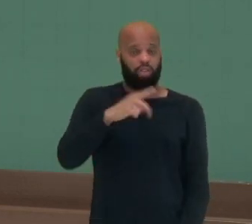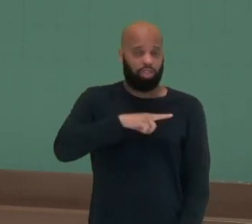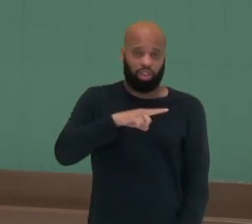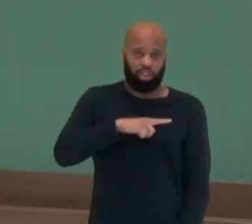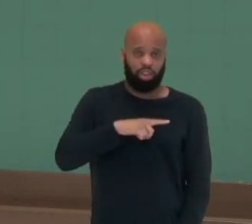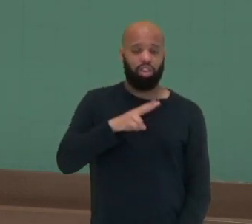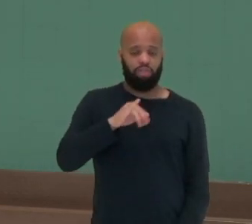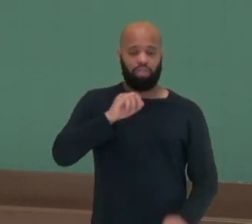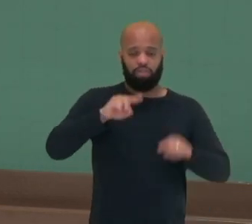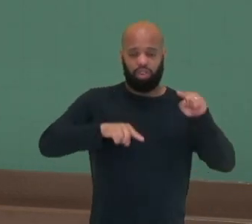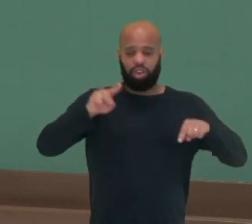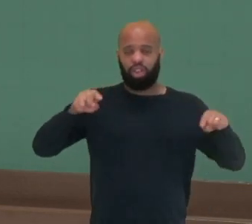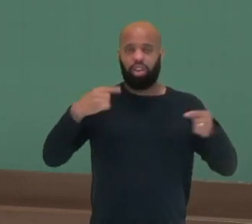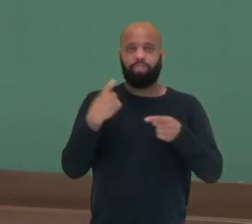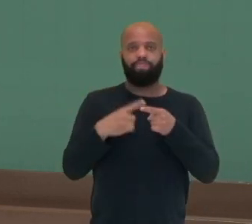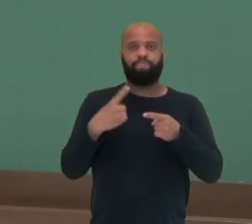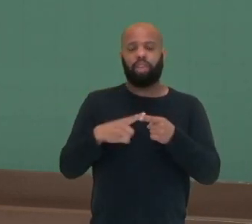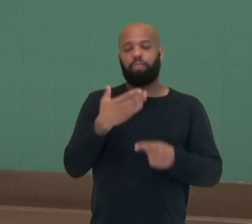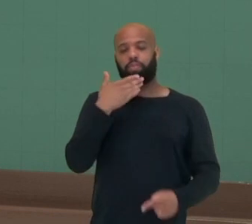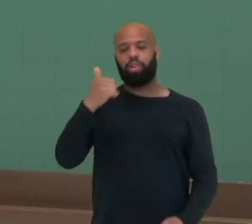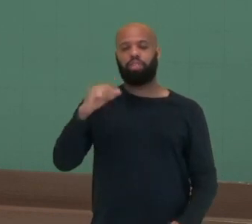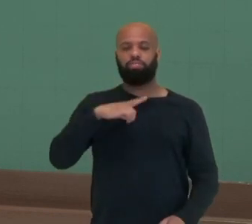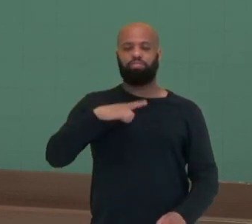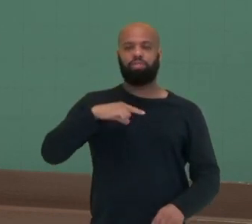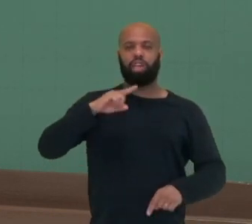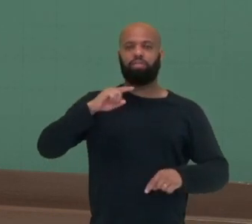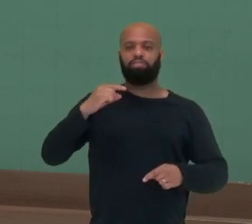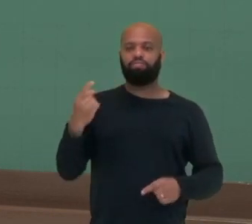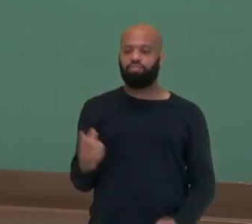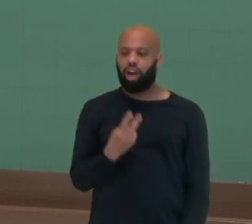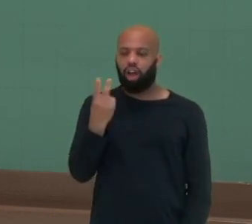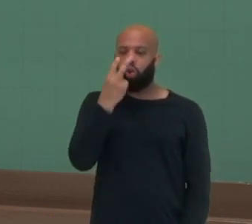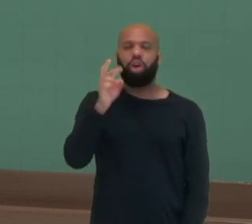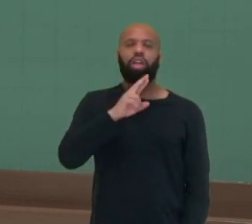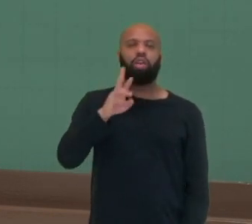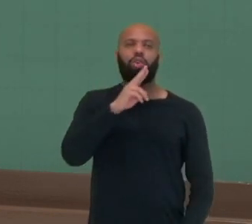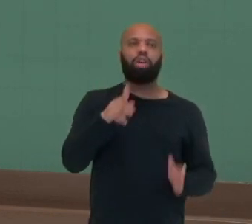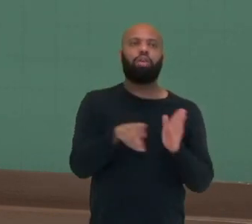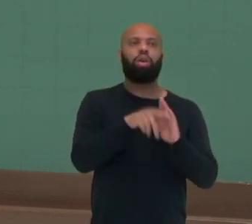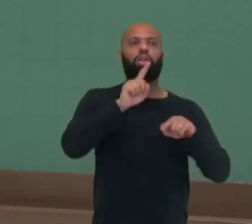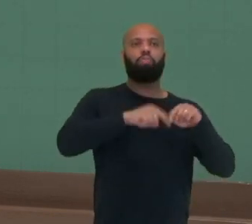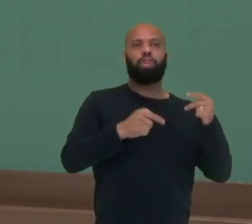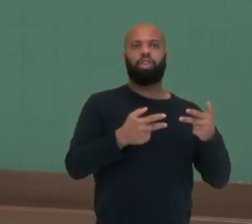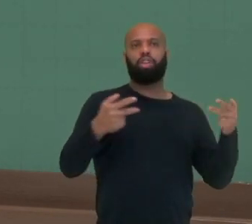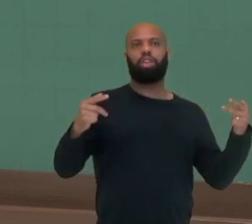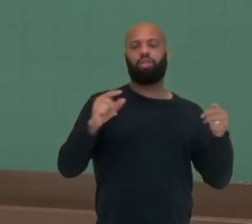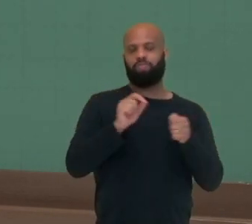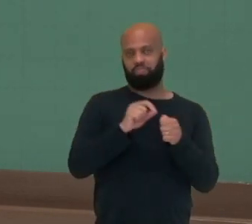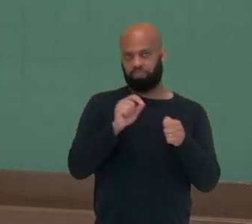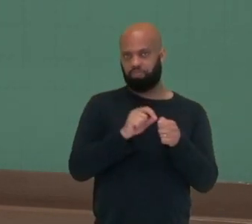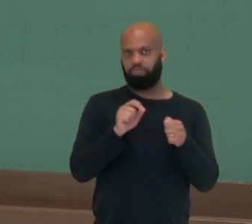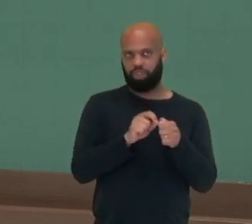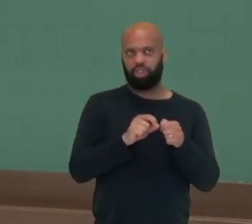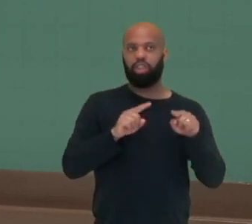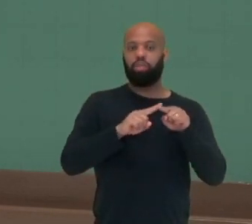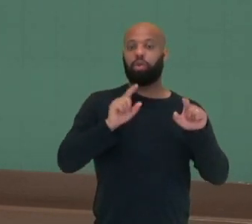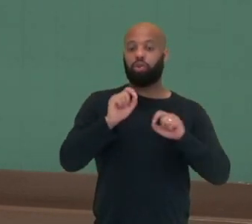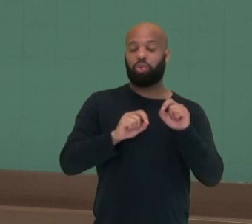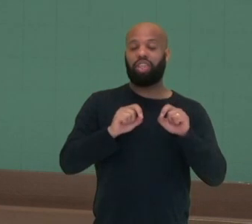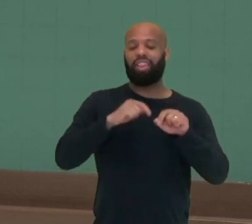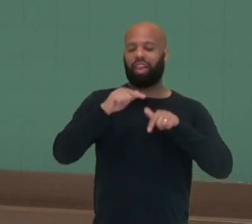o maior valor agregado aqui à pulseira não eram os materiais que foram feitas a pulseira, e